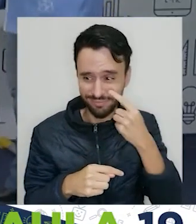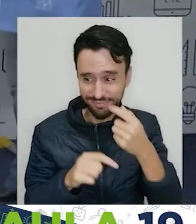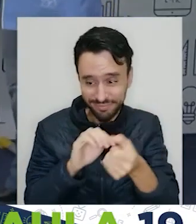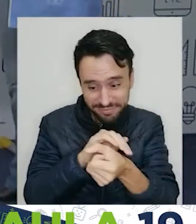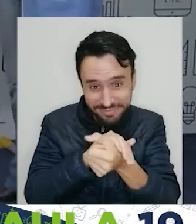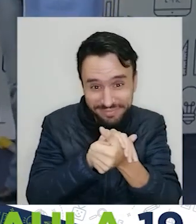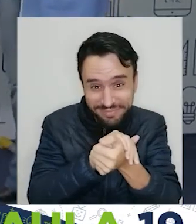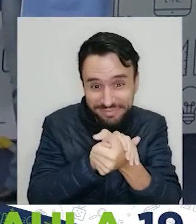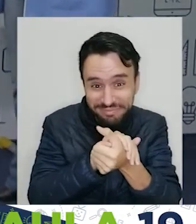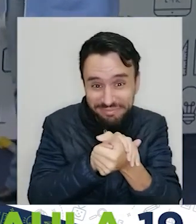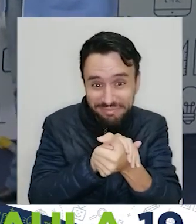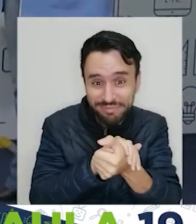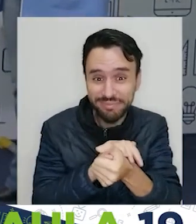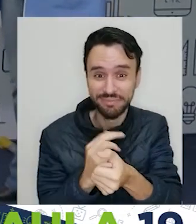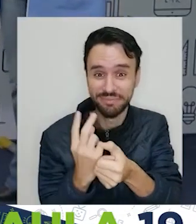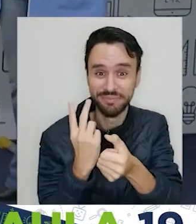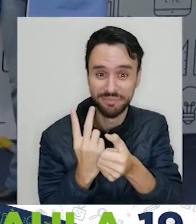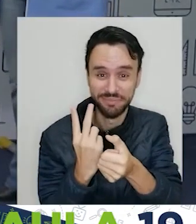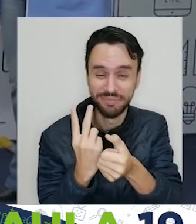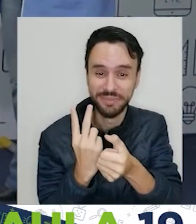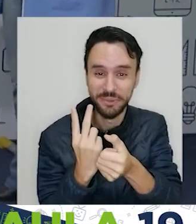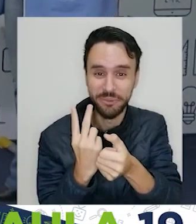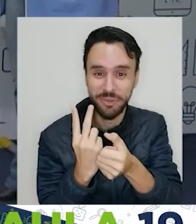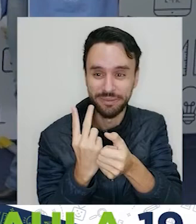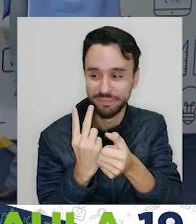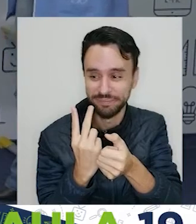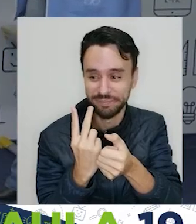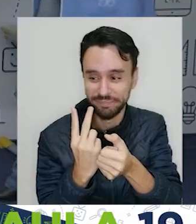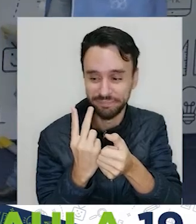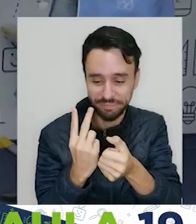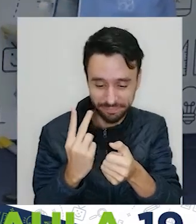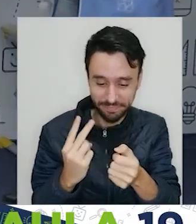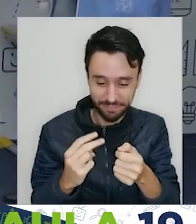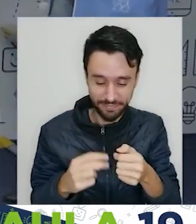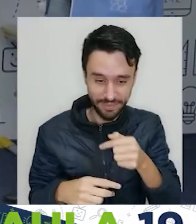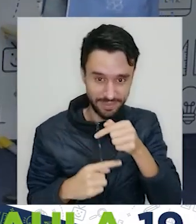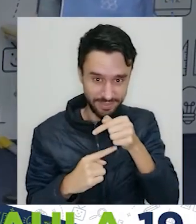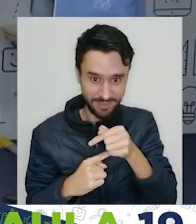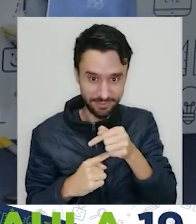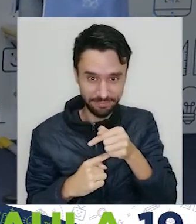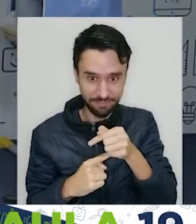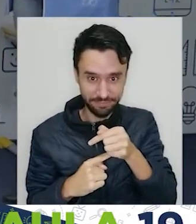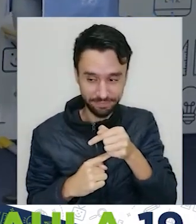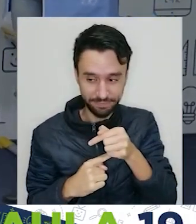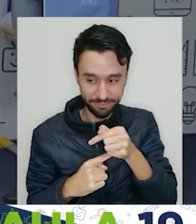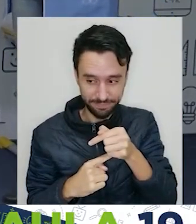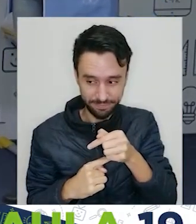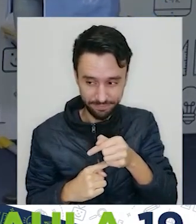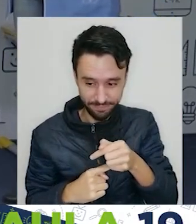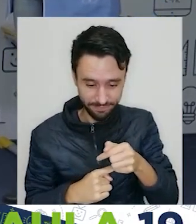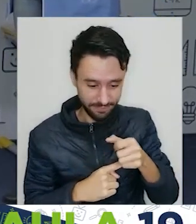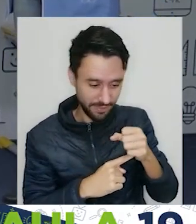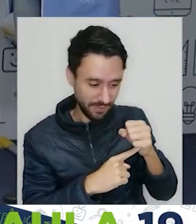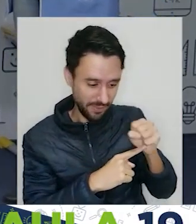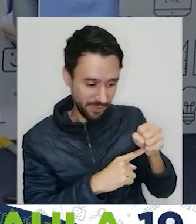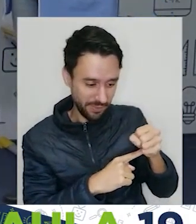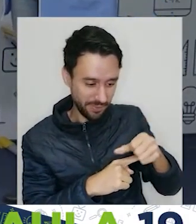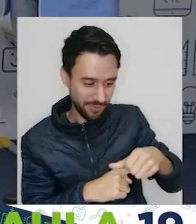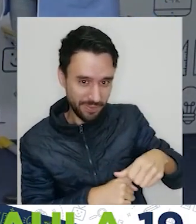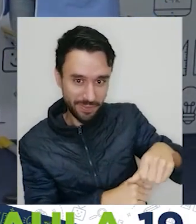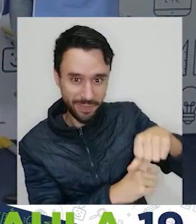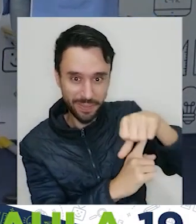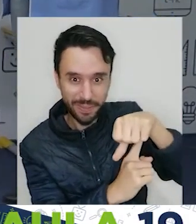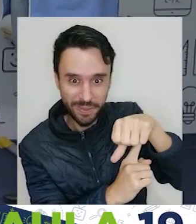Tartaruga, então, são duas casas. Então, eu venho aqui, ó. Uma,